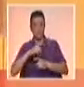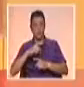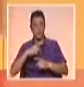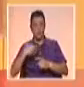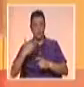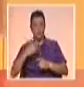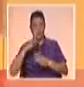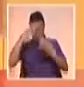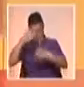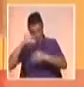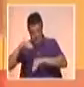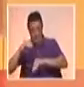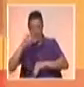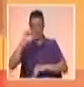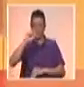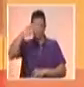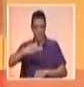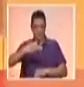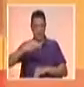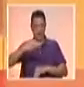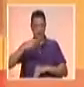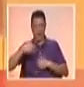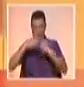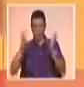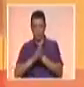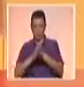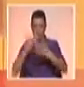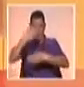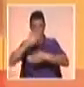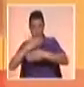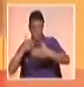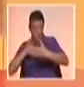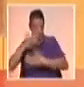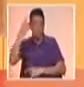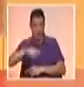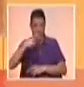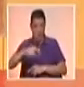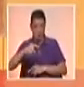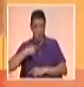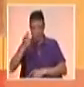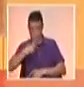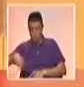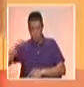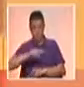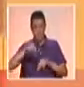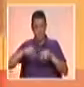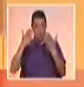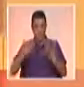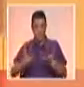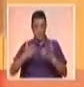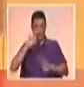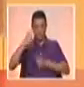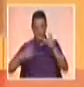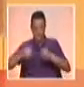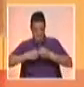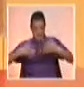ensinar língua gestual à sua comunidade educativa, porque, como vimos aqui, há barreiras ainda, e somos nós, neste momento... Quanto mais pessoas